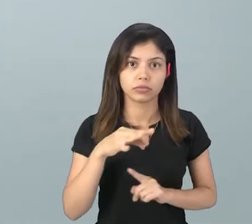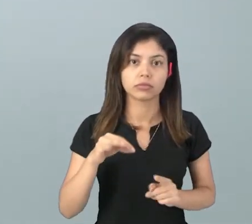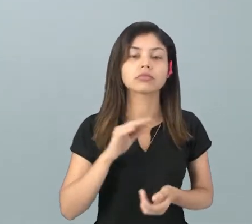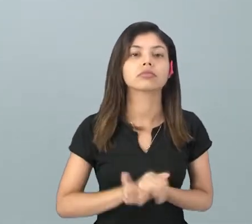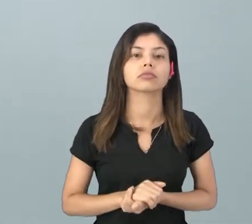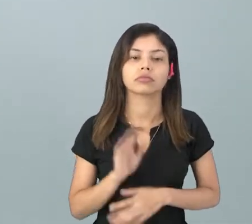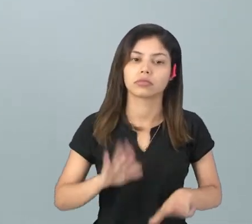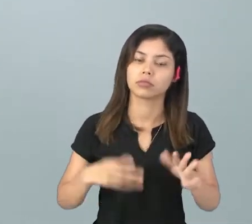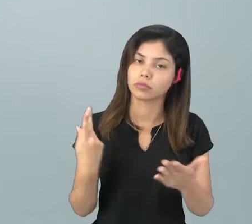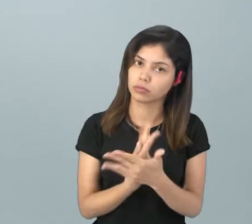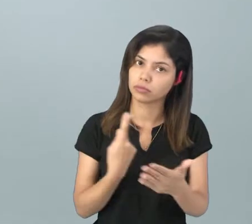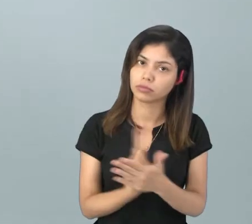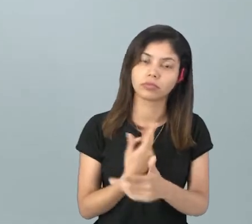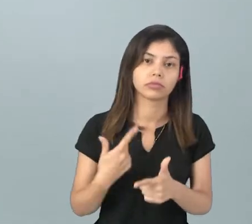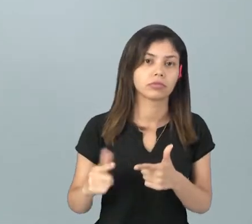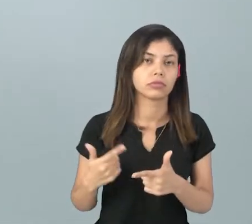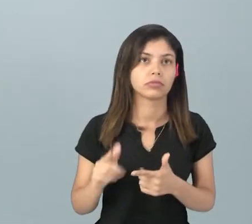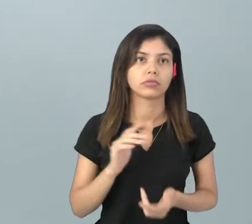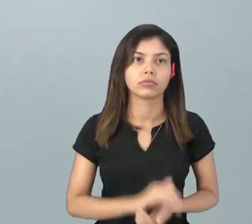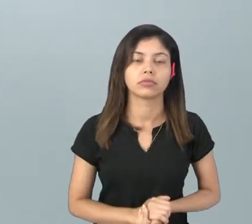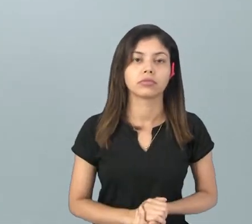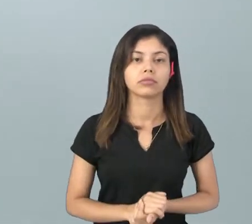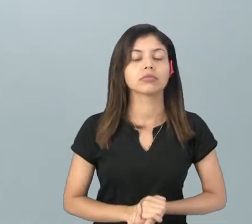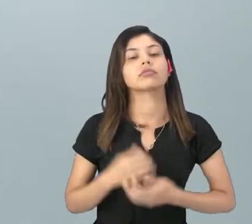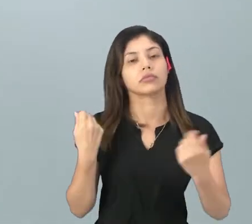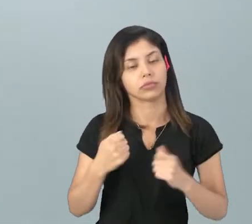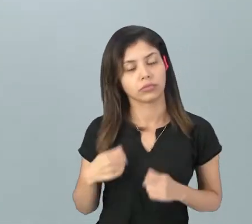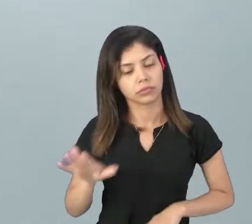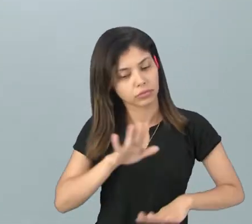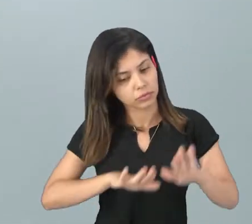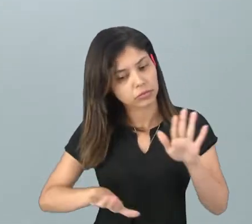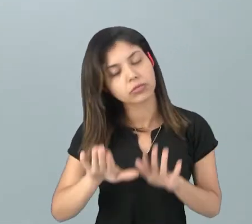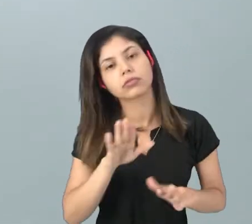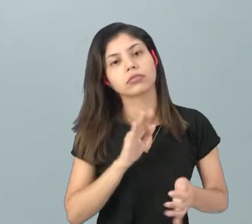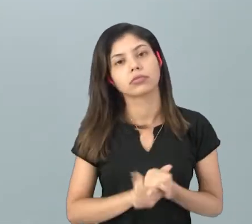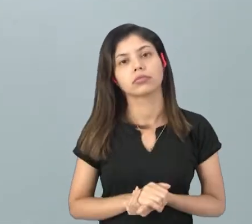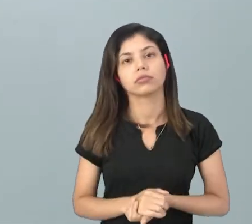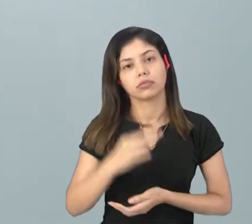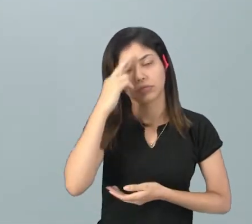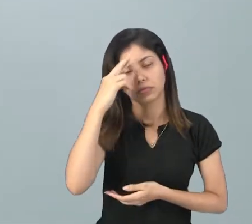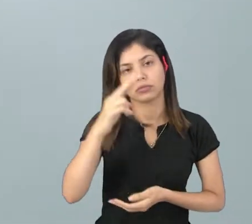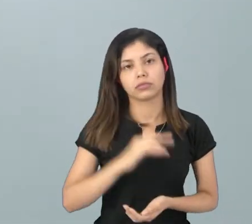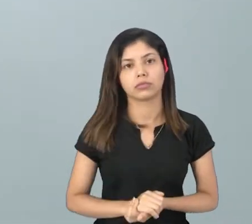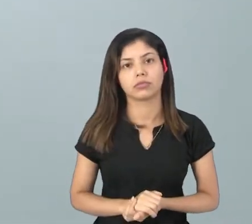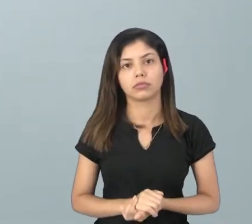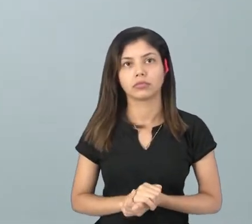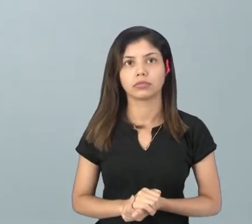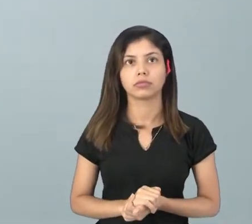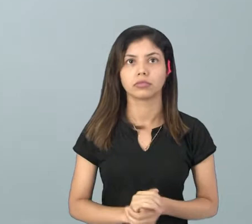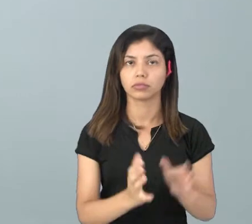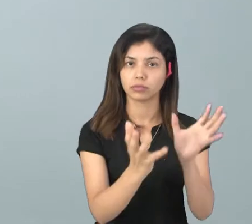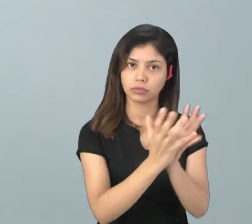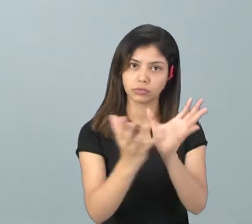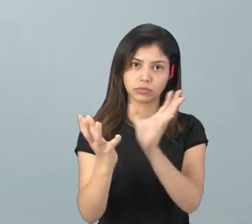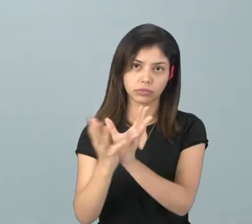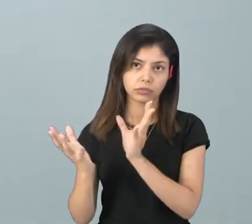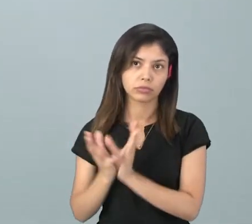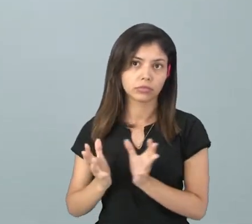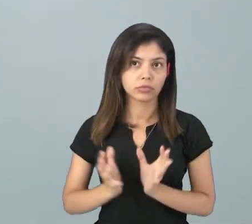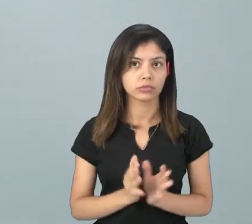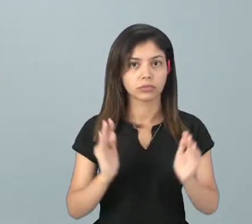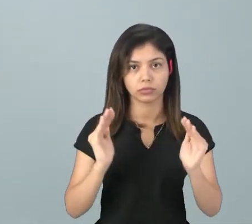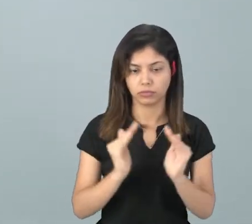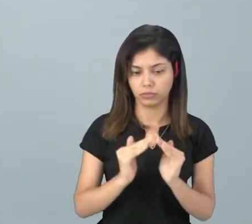acaba prejudicando. Então, você tem que se proteger, você enquanto líder, e proteger a comunidade, né? A